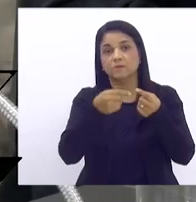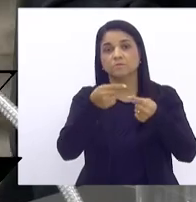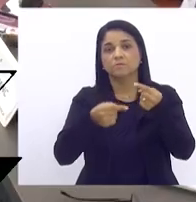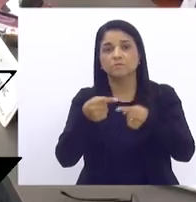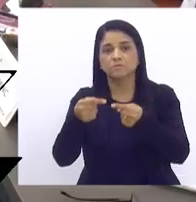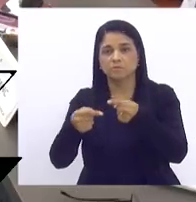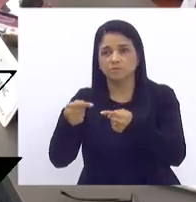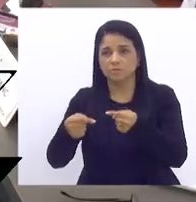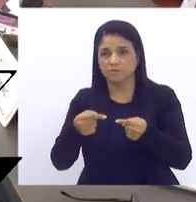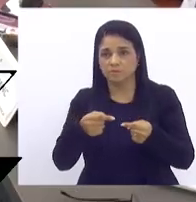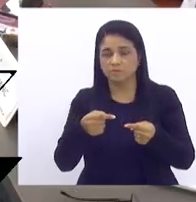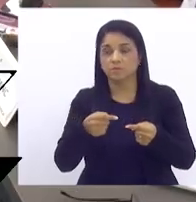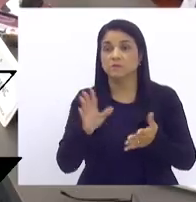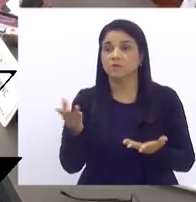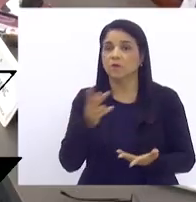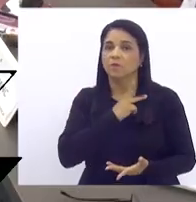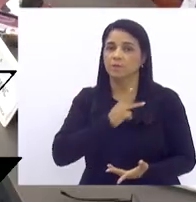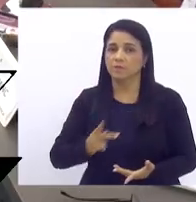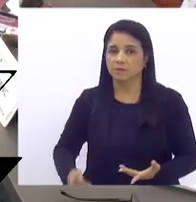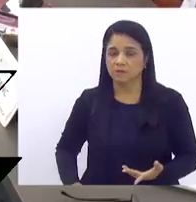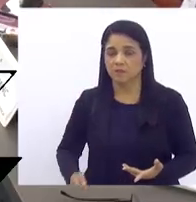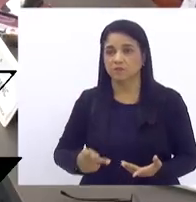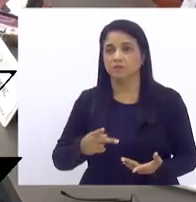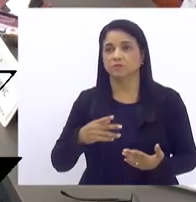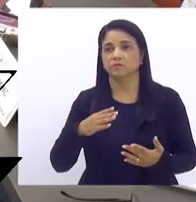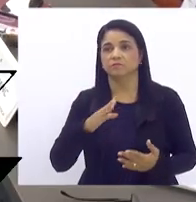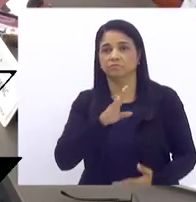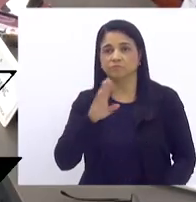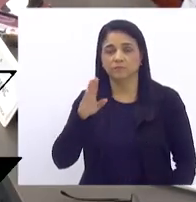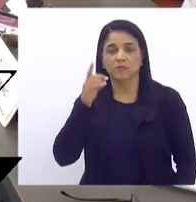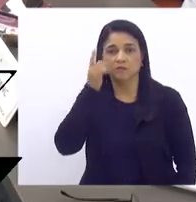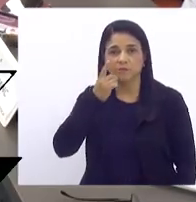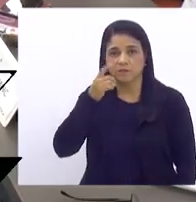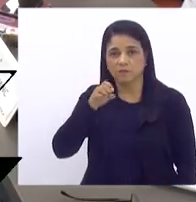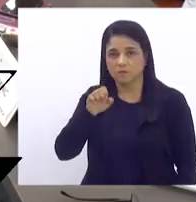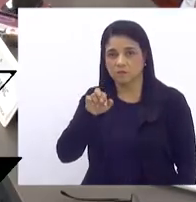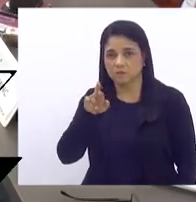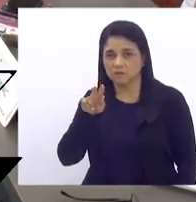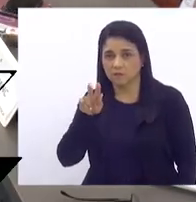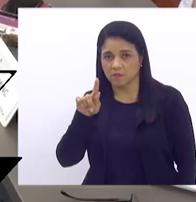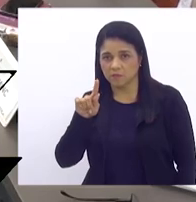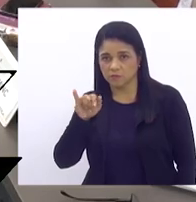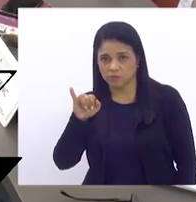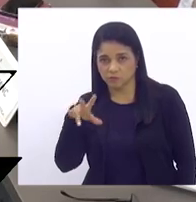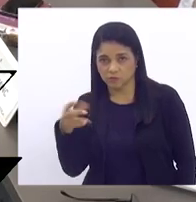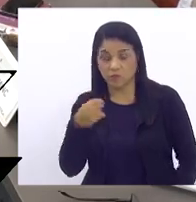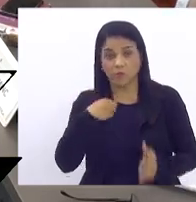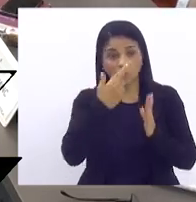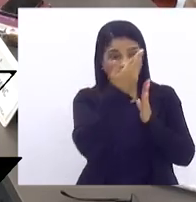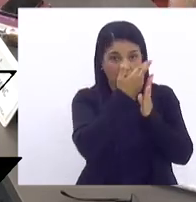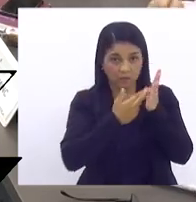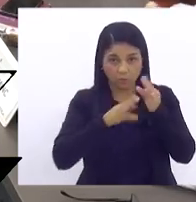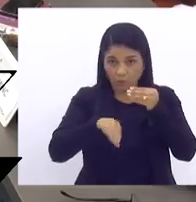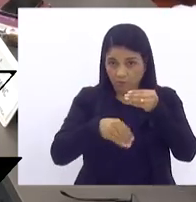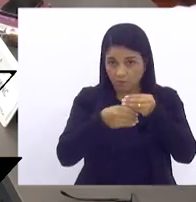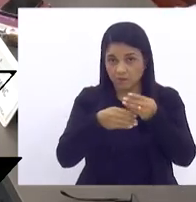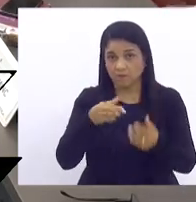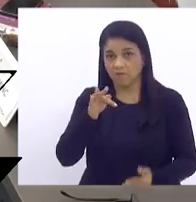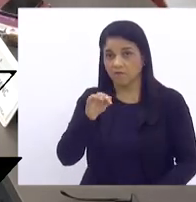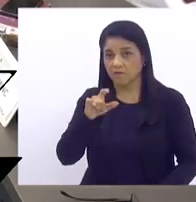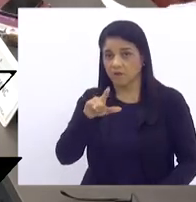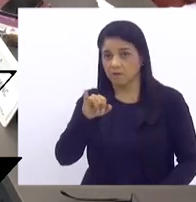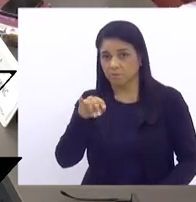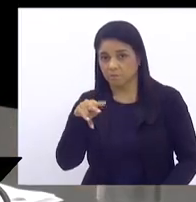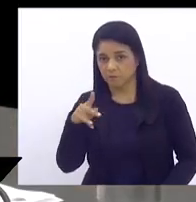discussão. Senhor presidente, para discutir deputado doutor Serginho. As emendas do relator, Filipinho Raves,